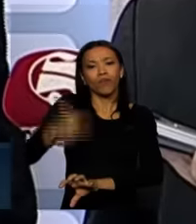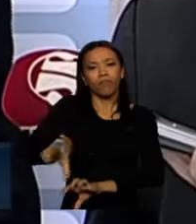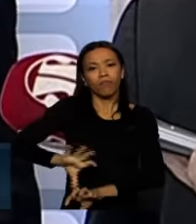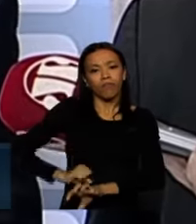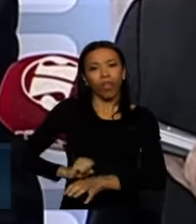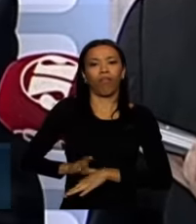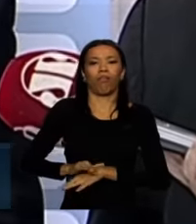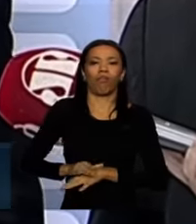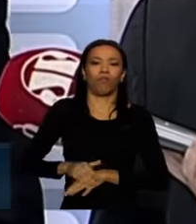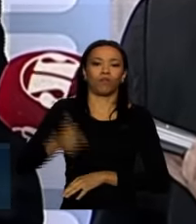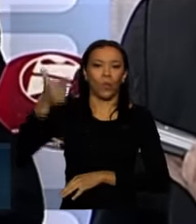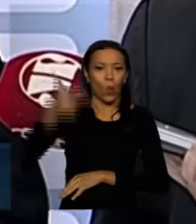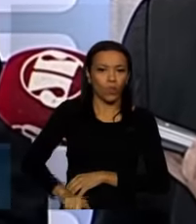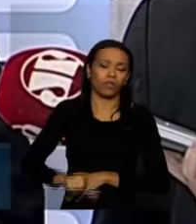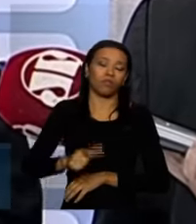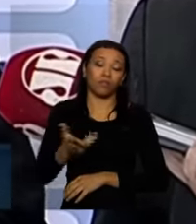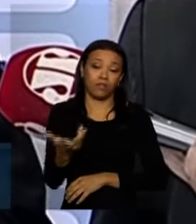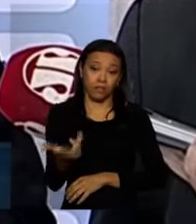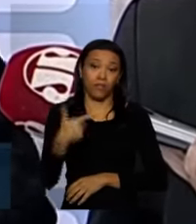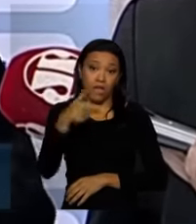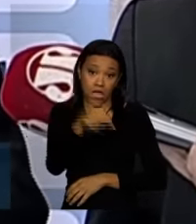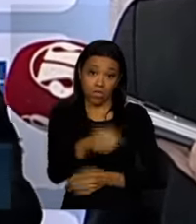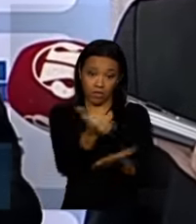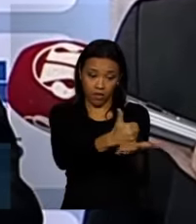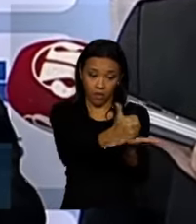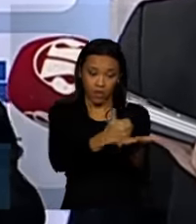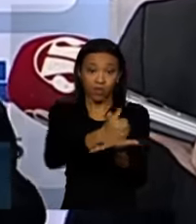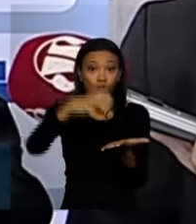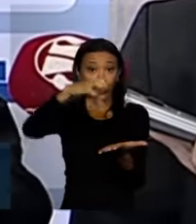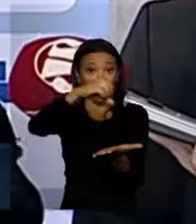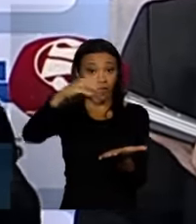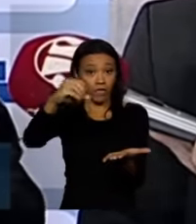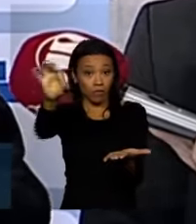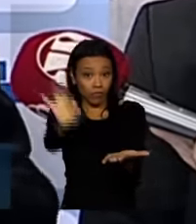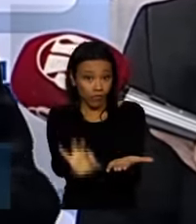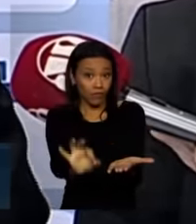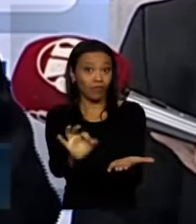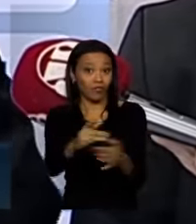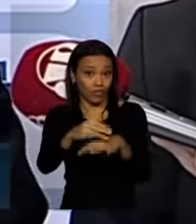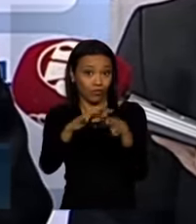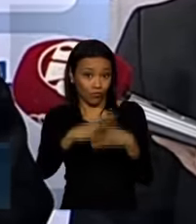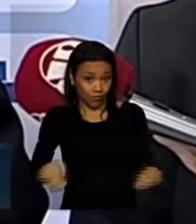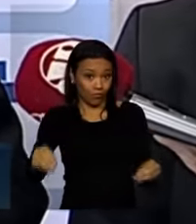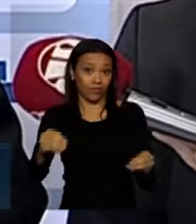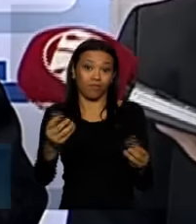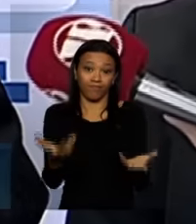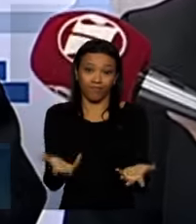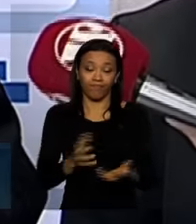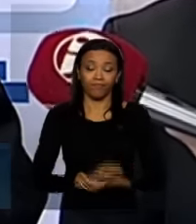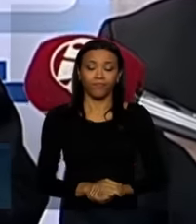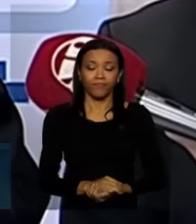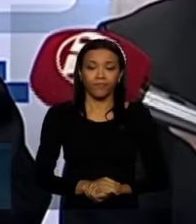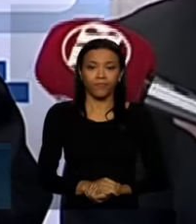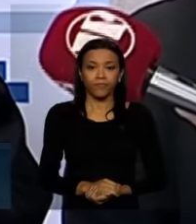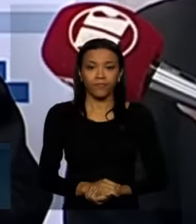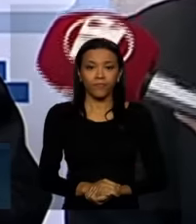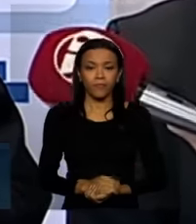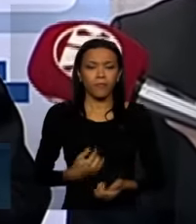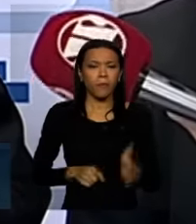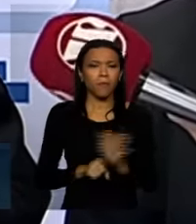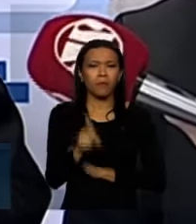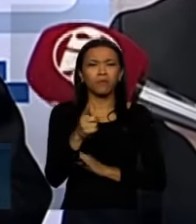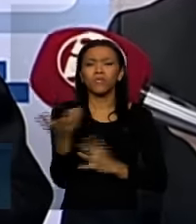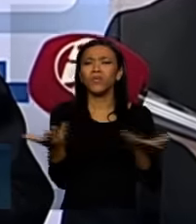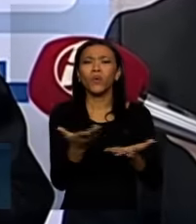com 90 mais de 90% de cura a gente espera então que não haja mais reinfecção no cenário de